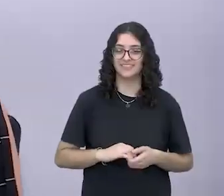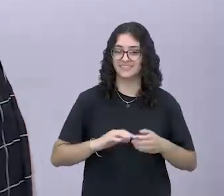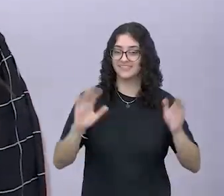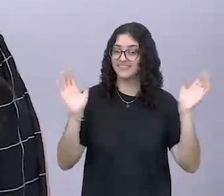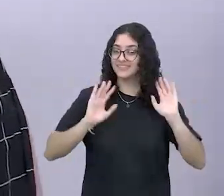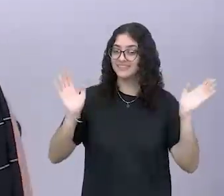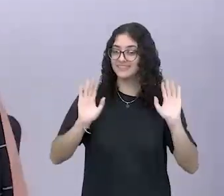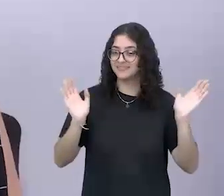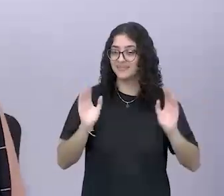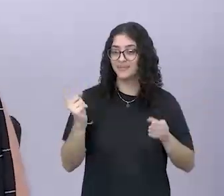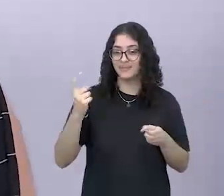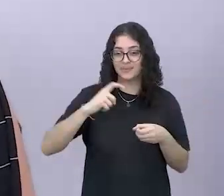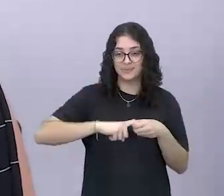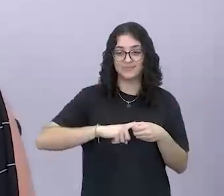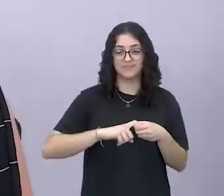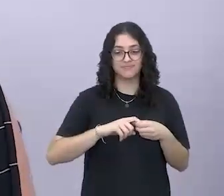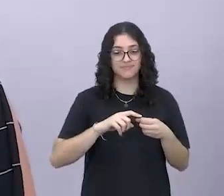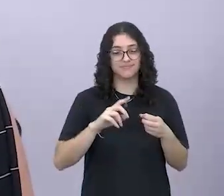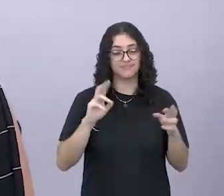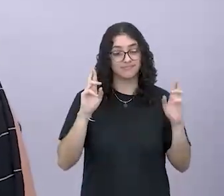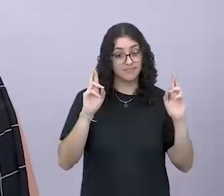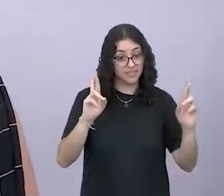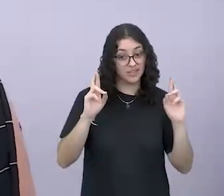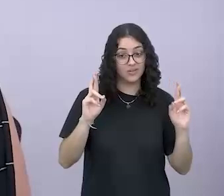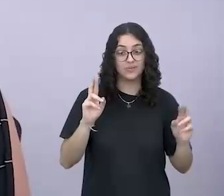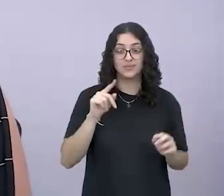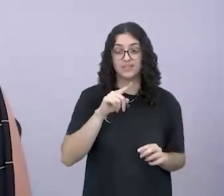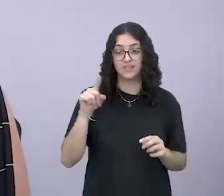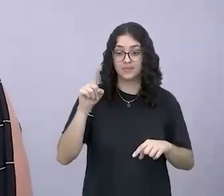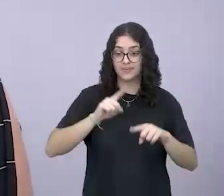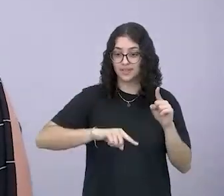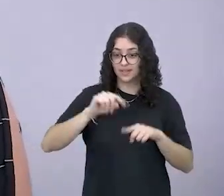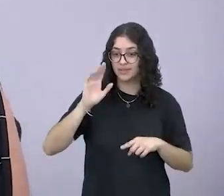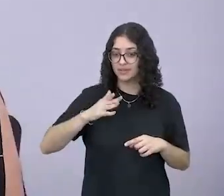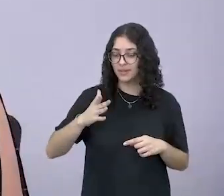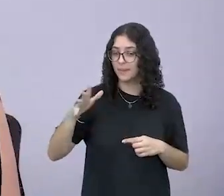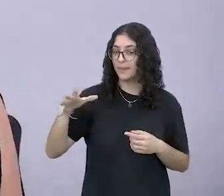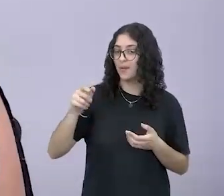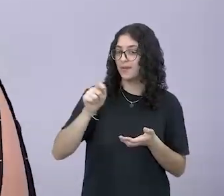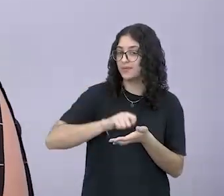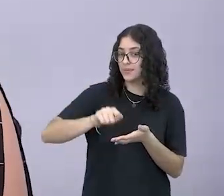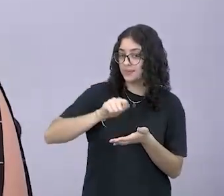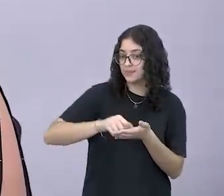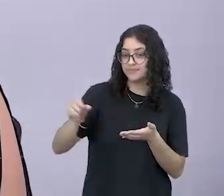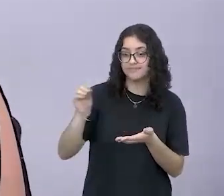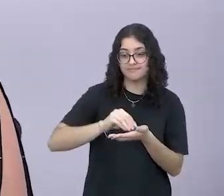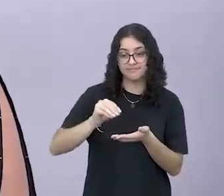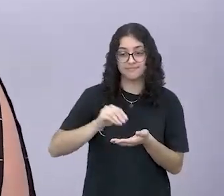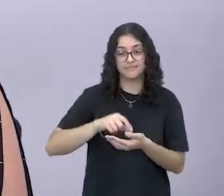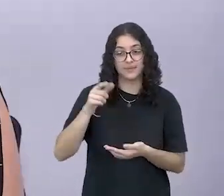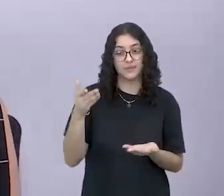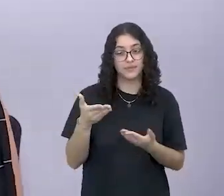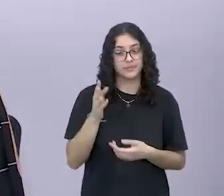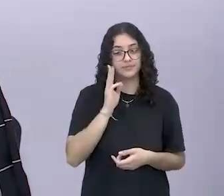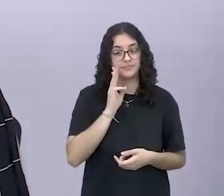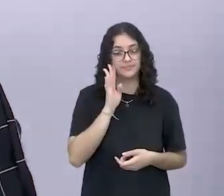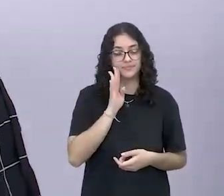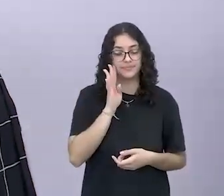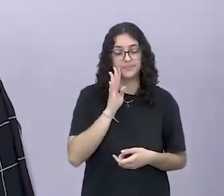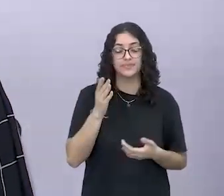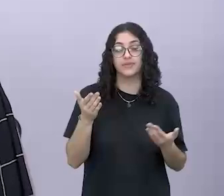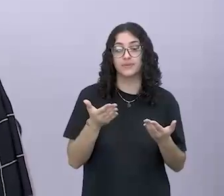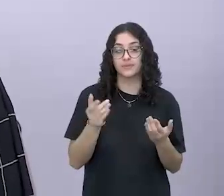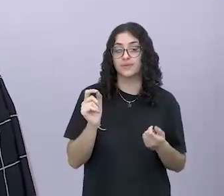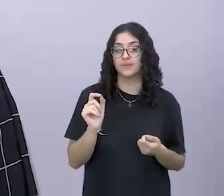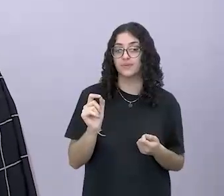Olá, voltamos. Espero que todos estejam aí com os seus materiais aí para fazer anotação, que hoje vai ser bem bacana. Então, nós vamos